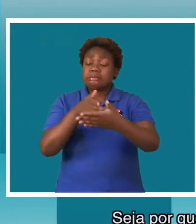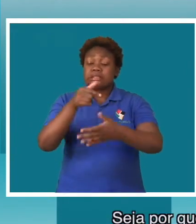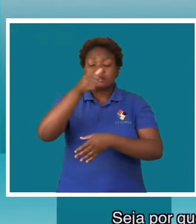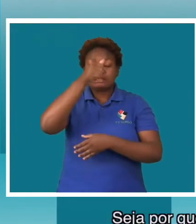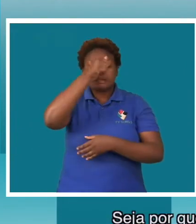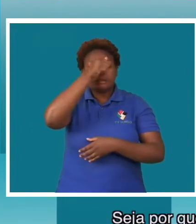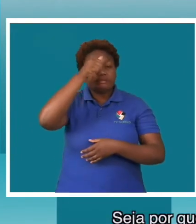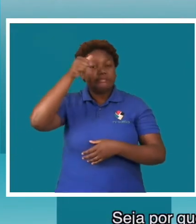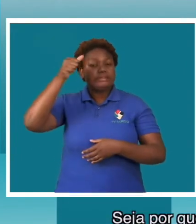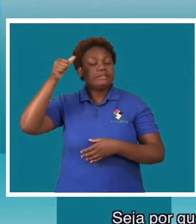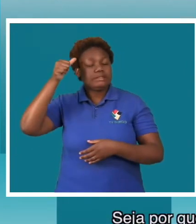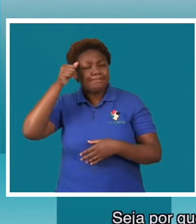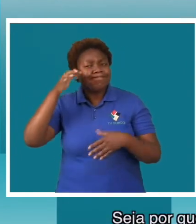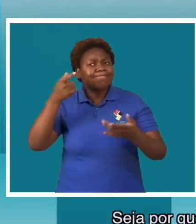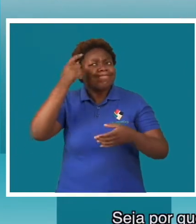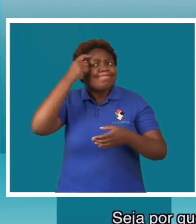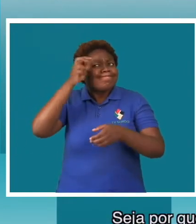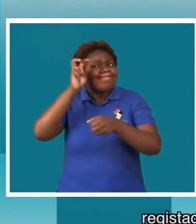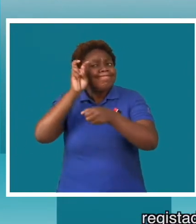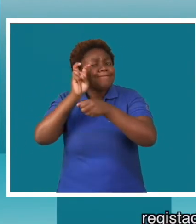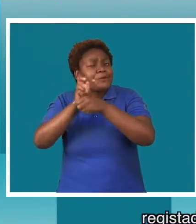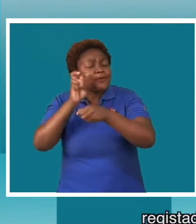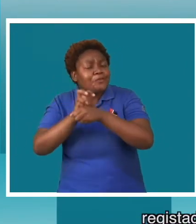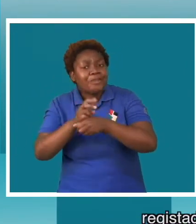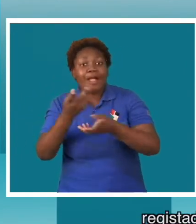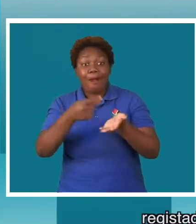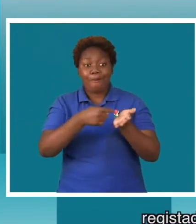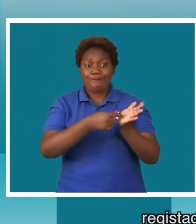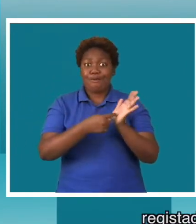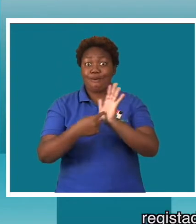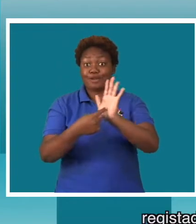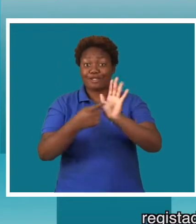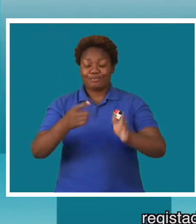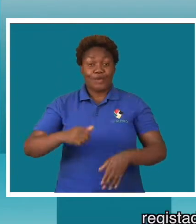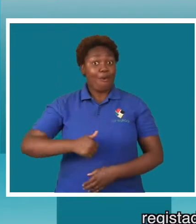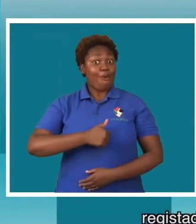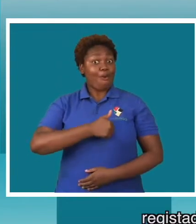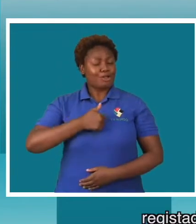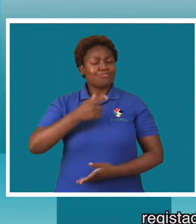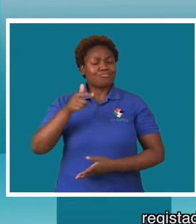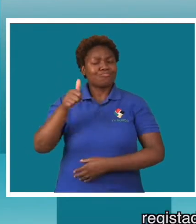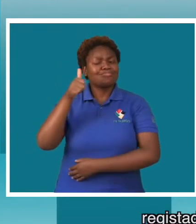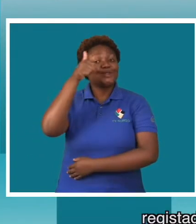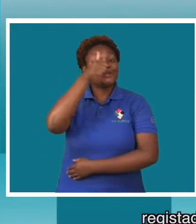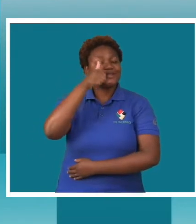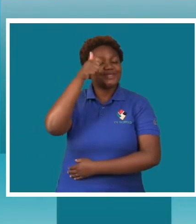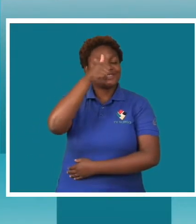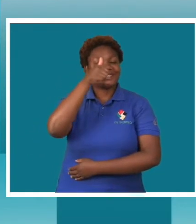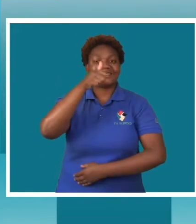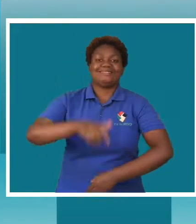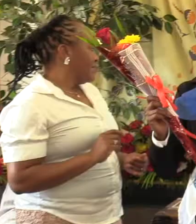que dificuldades tiverem passado, registados ficam estes verdadeiros exemplos de